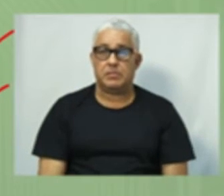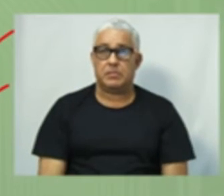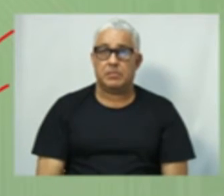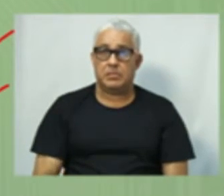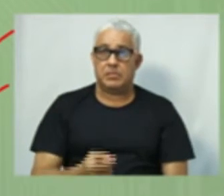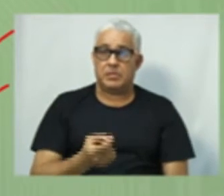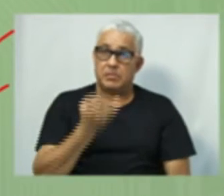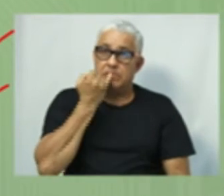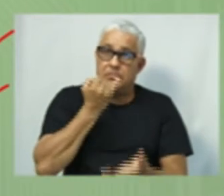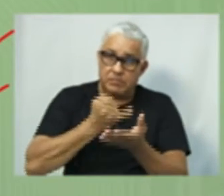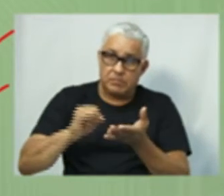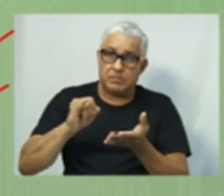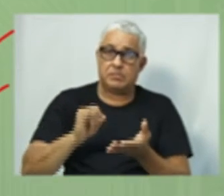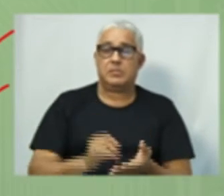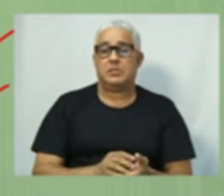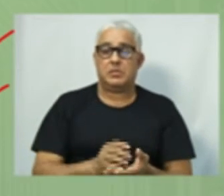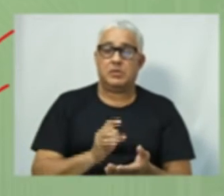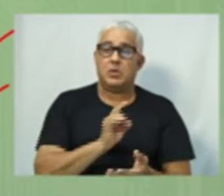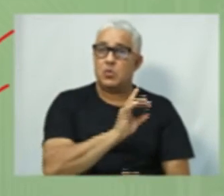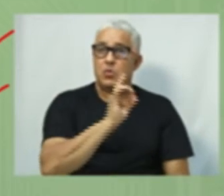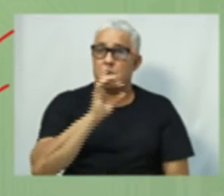uma apuração a cada